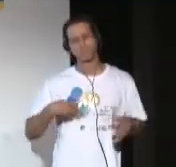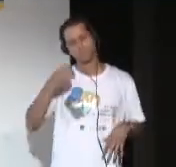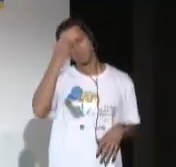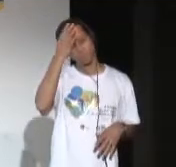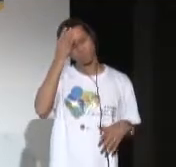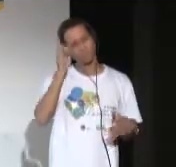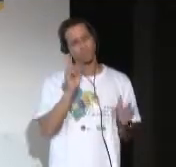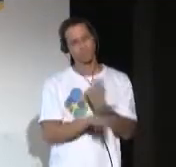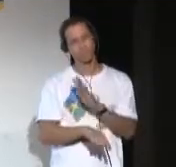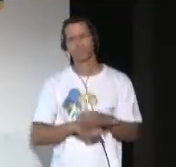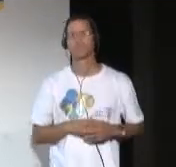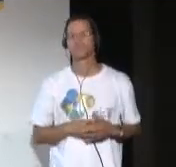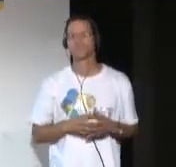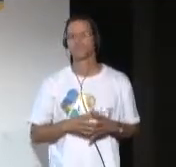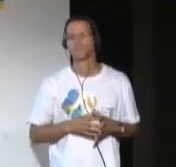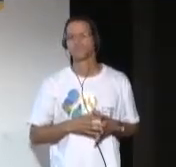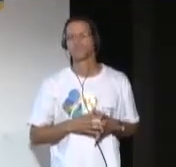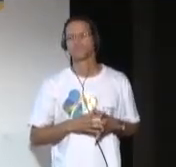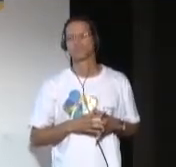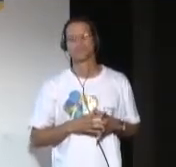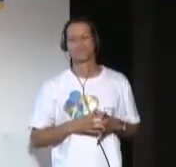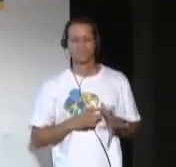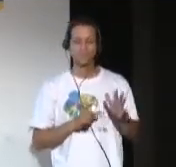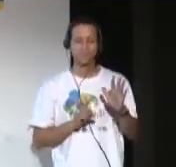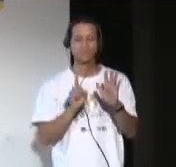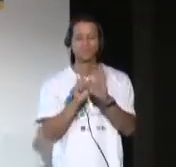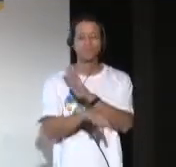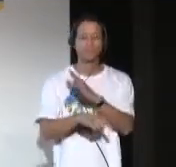Quando a gente pensa, por exemplo, na leitura de um jornal.